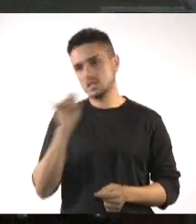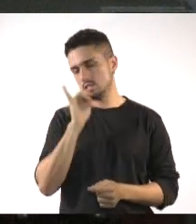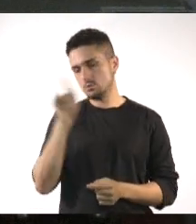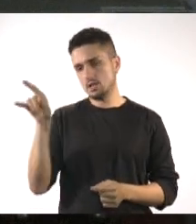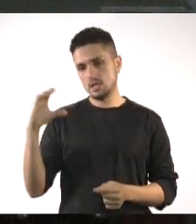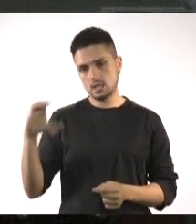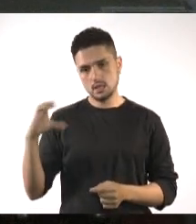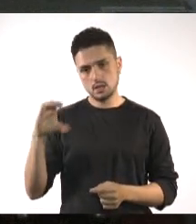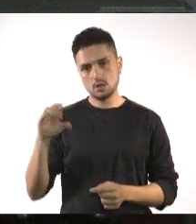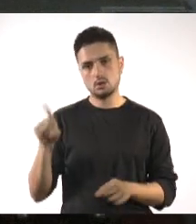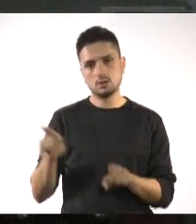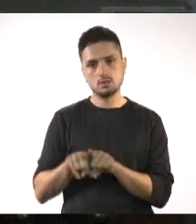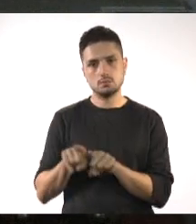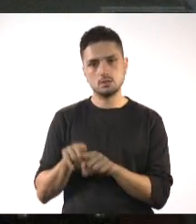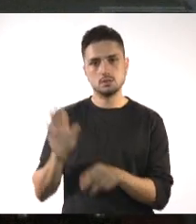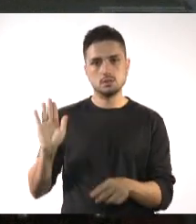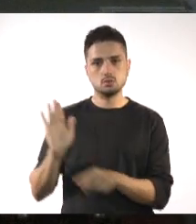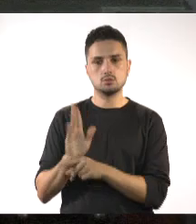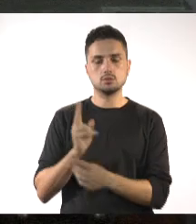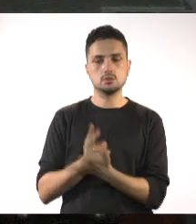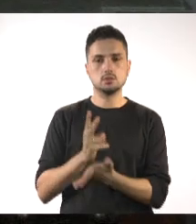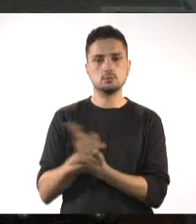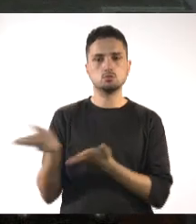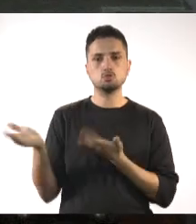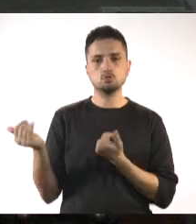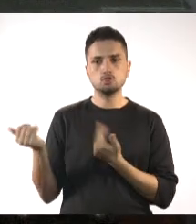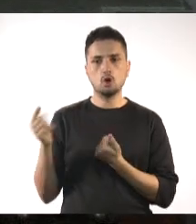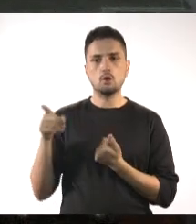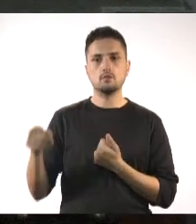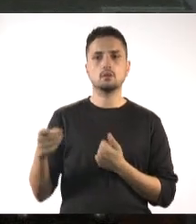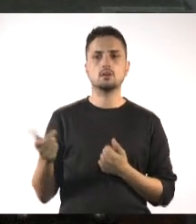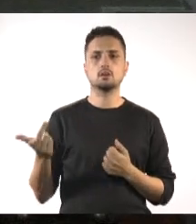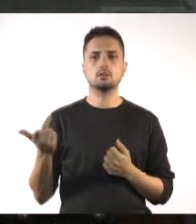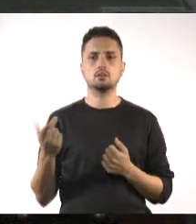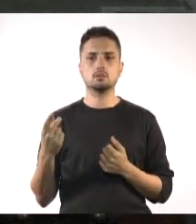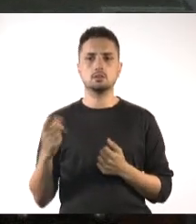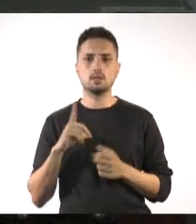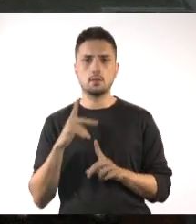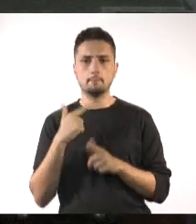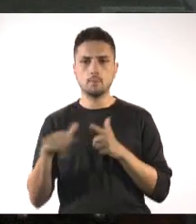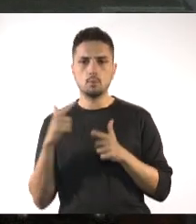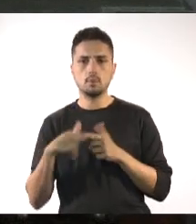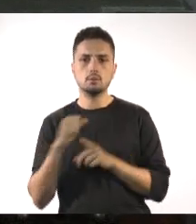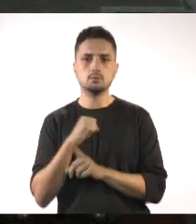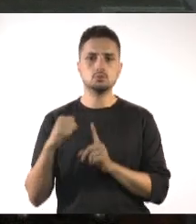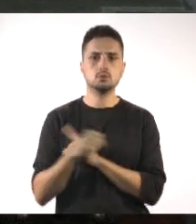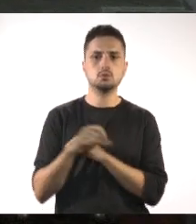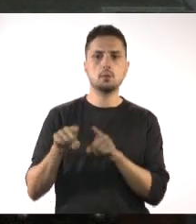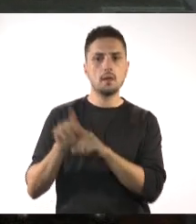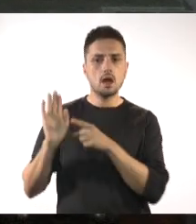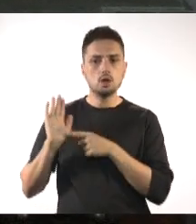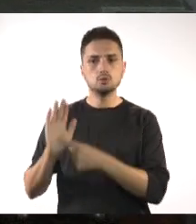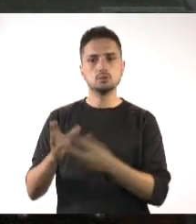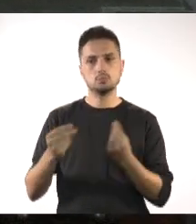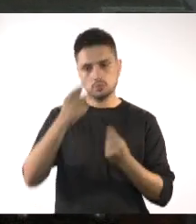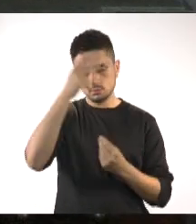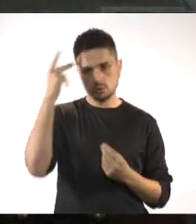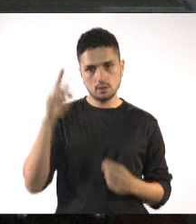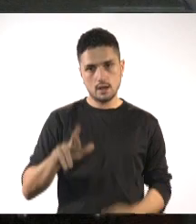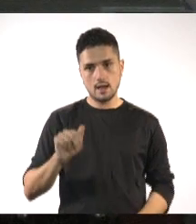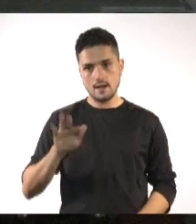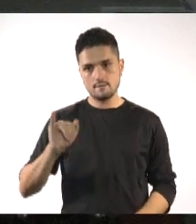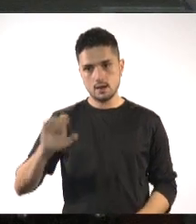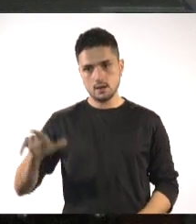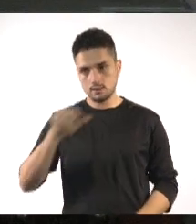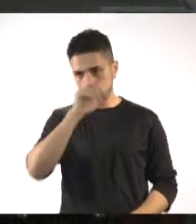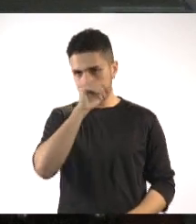Niterói, e com um jovem que vem lidando com tantos problemas sociais e vem ajudando tantas pessoas também. Então, Rafael, está com a